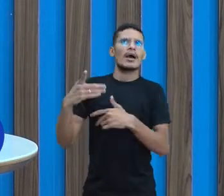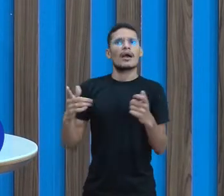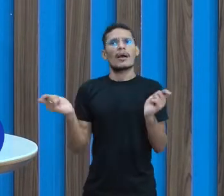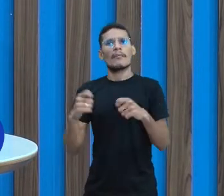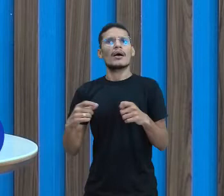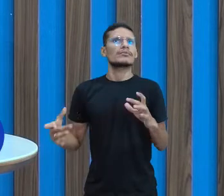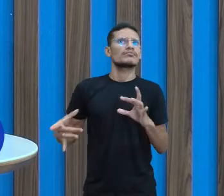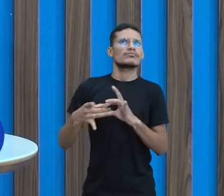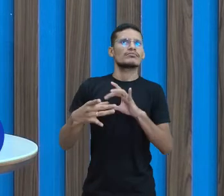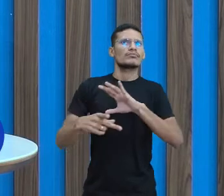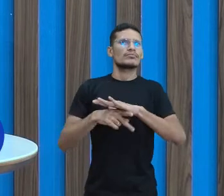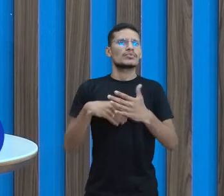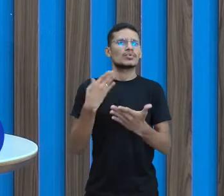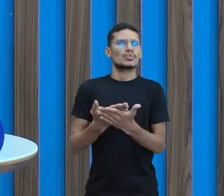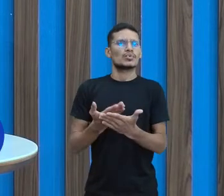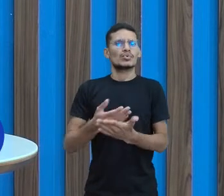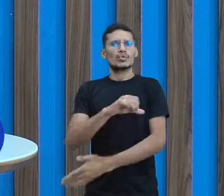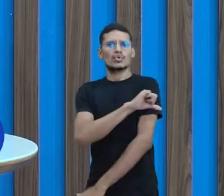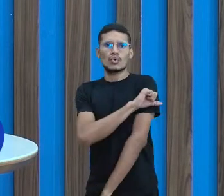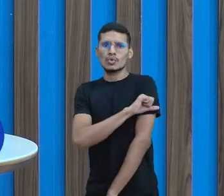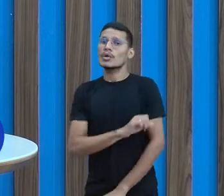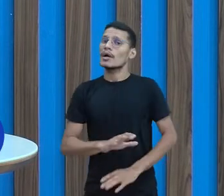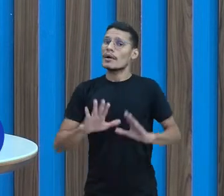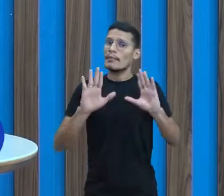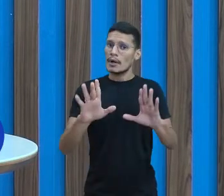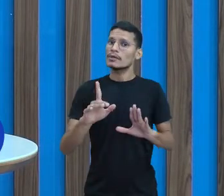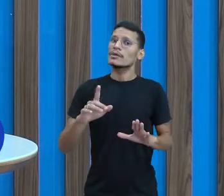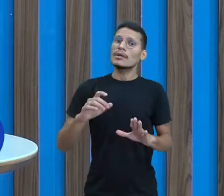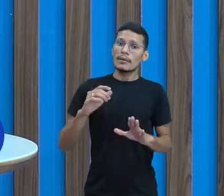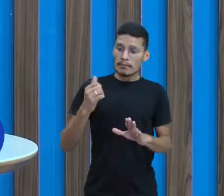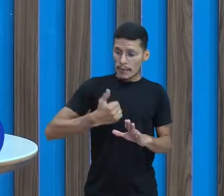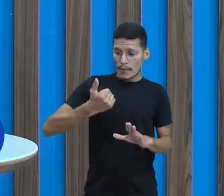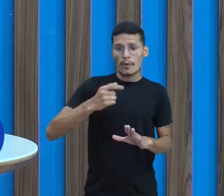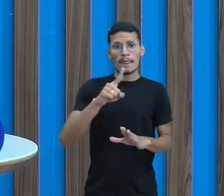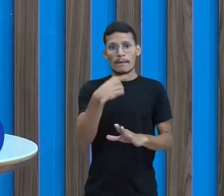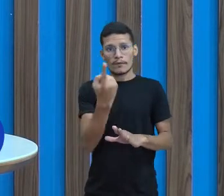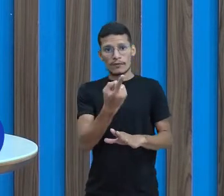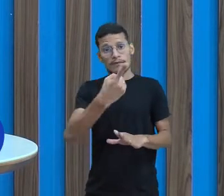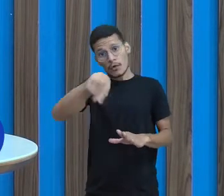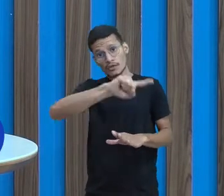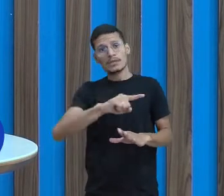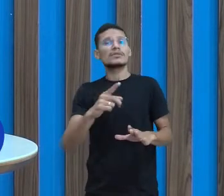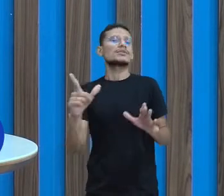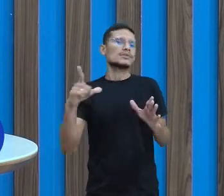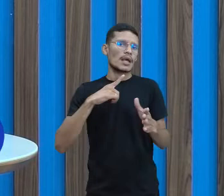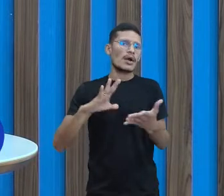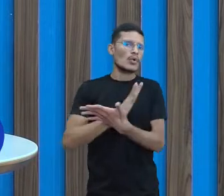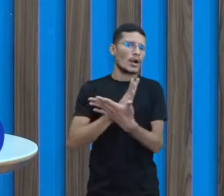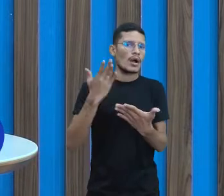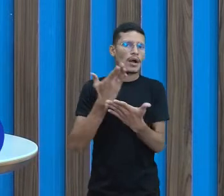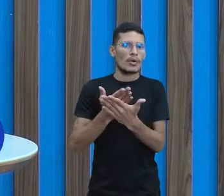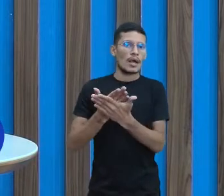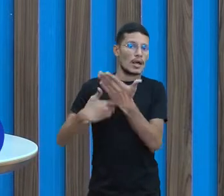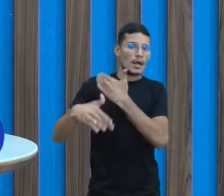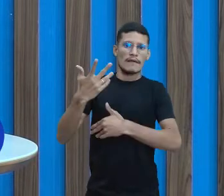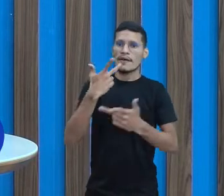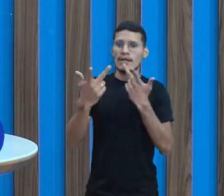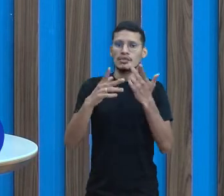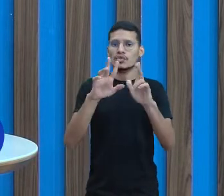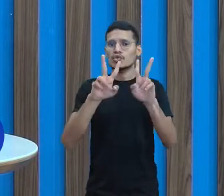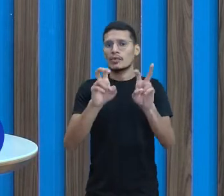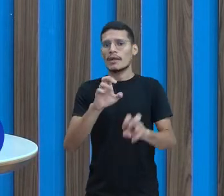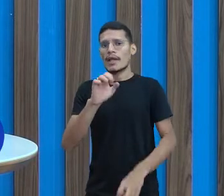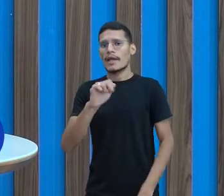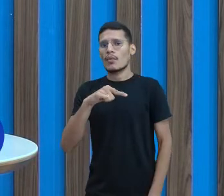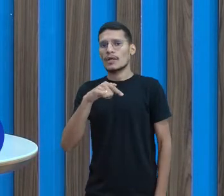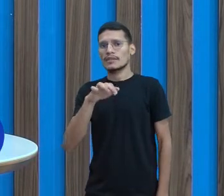nesse contexto aqui no nono ano. Então, primeira coisa é reforçar que lá no YouTube você tem aulas anteriores falando sobre equações, sobre o sistema